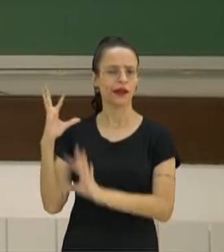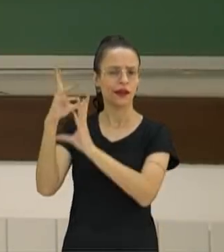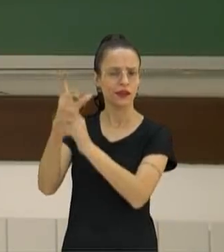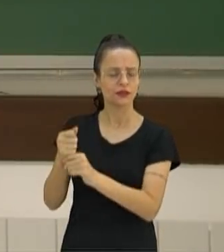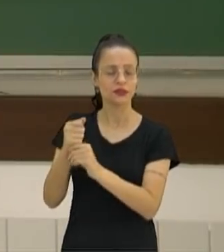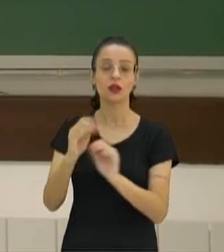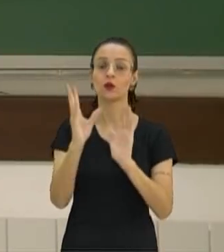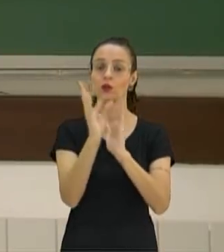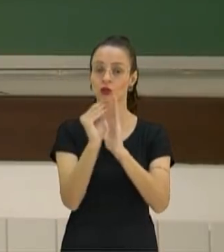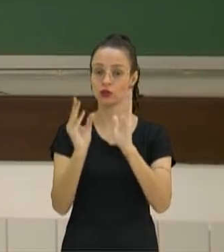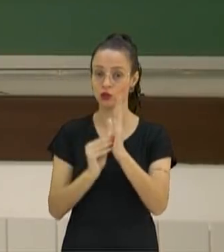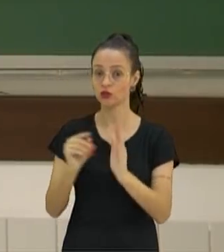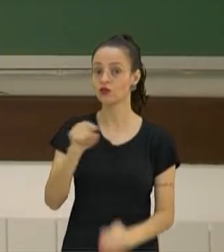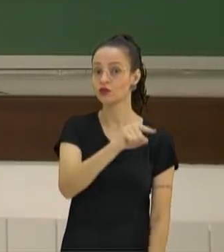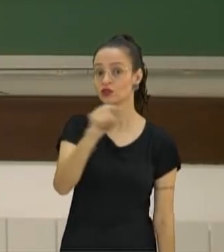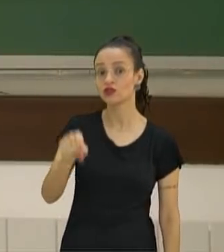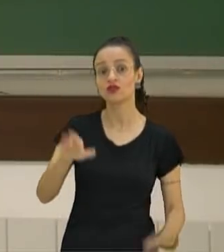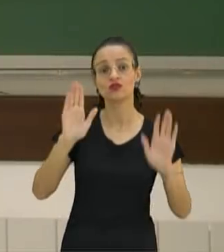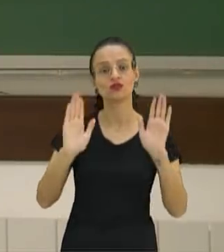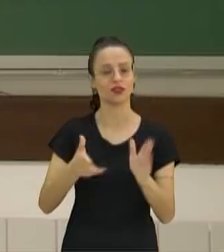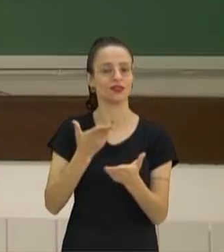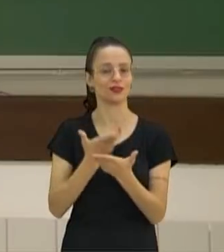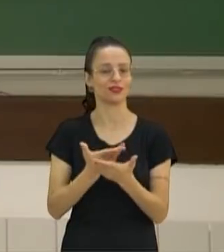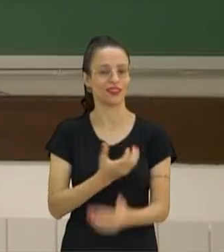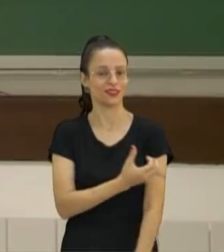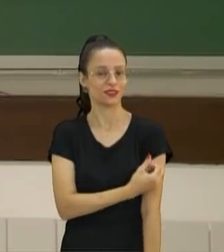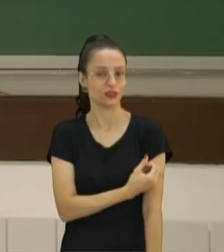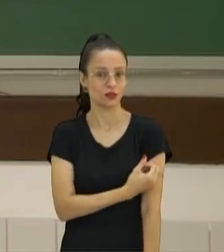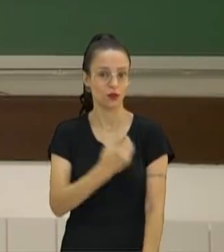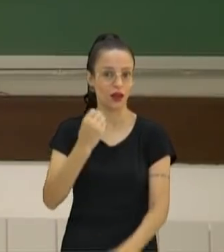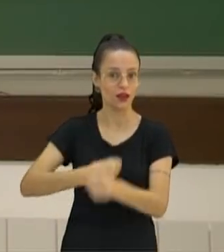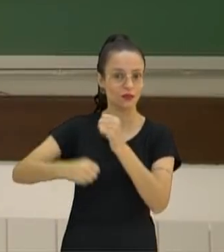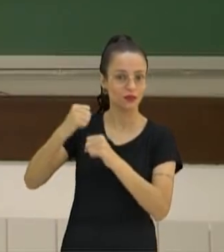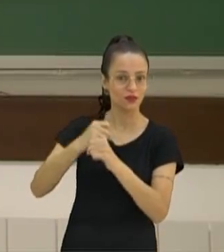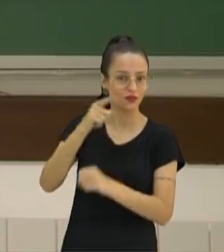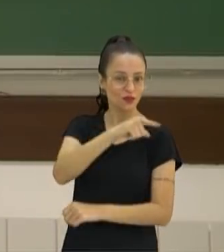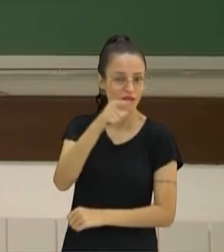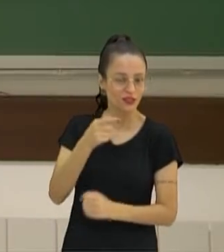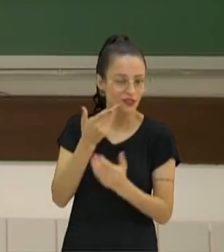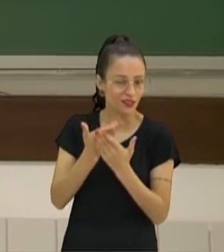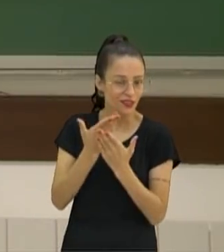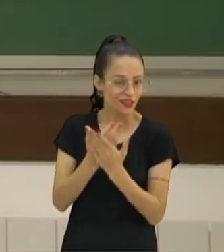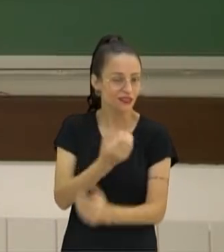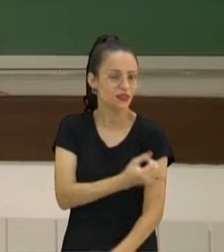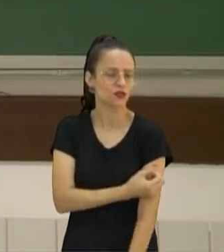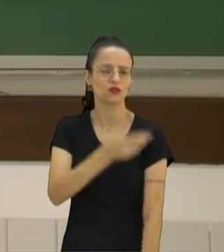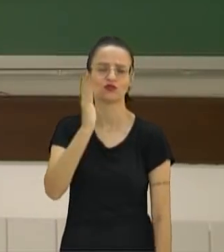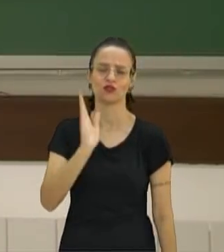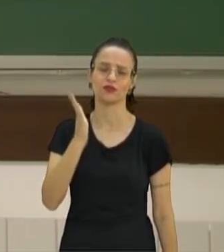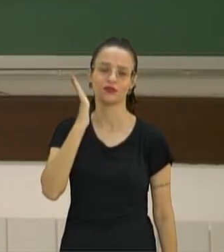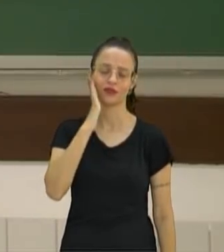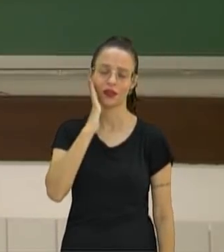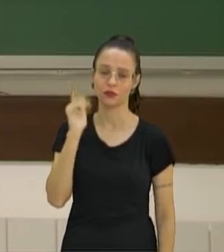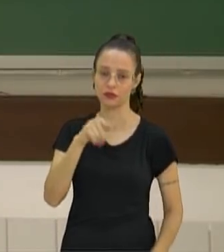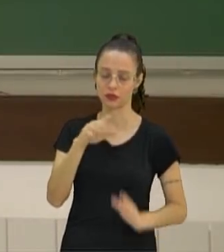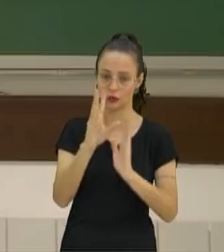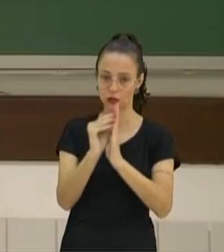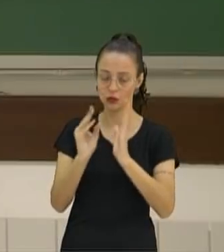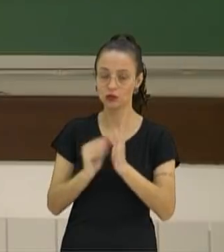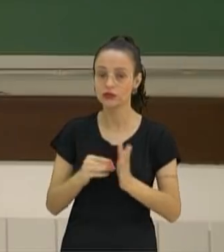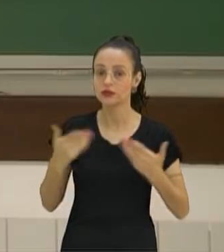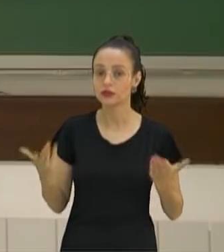conteúdo também que vocês viram no 6º ano, né? Quem estava no 6º ano aí já conheceu um pouquinho desse conteúdo. Então, a gente